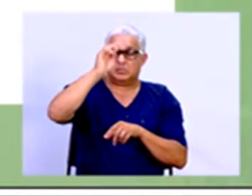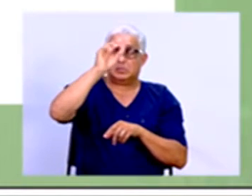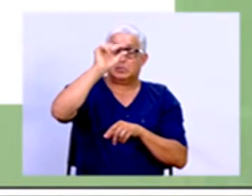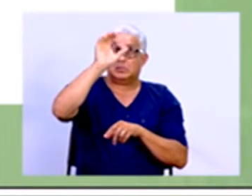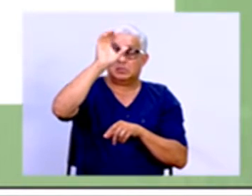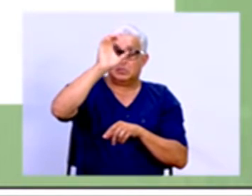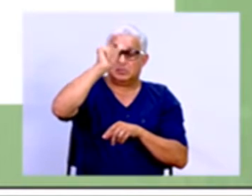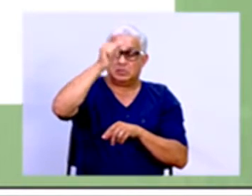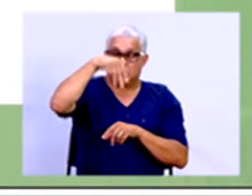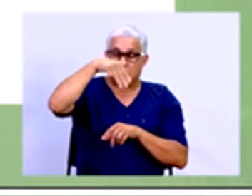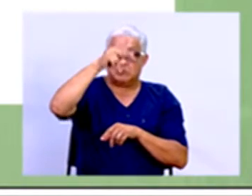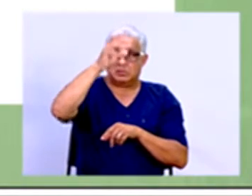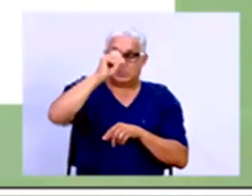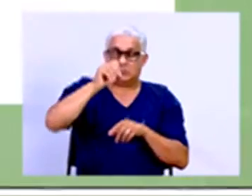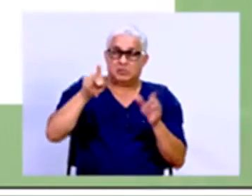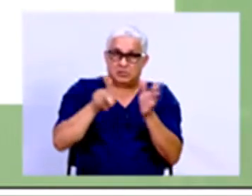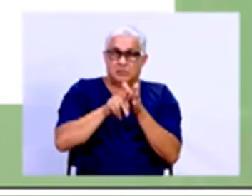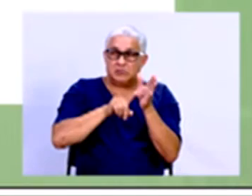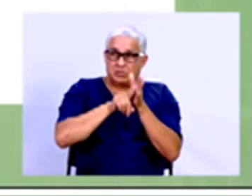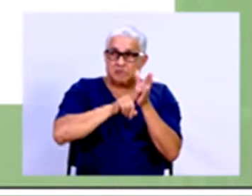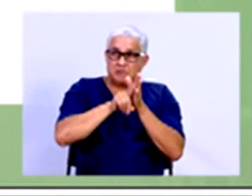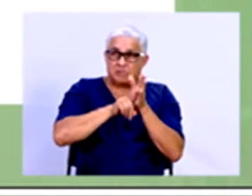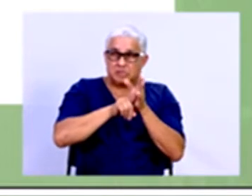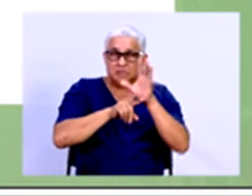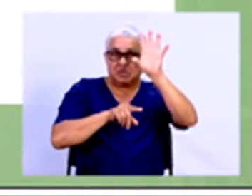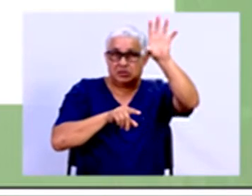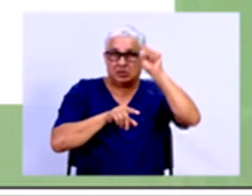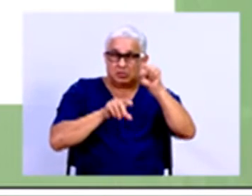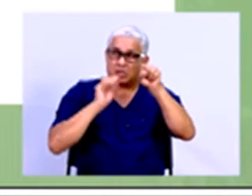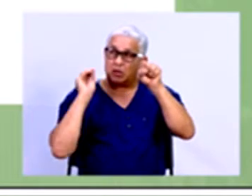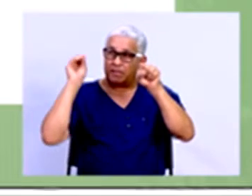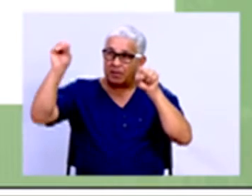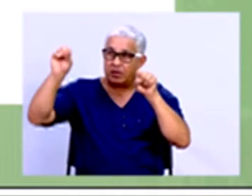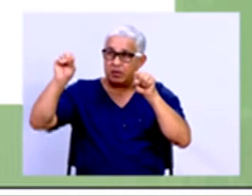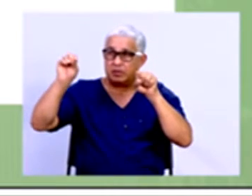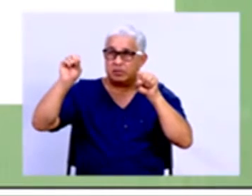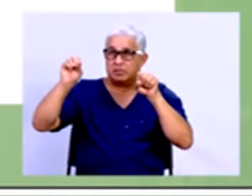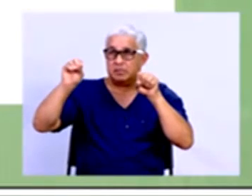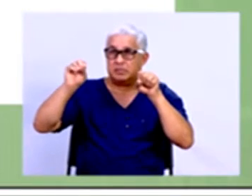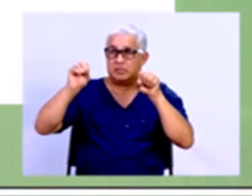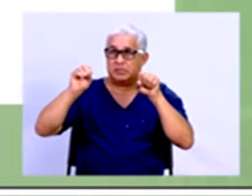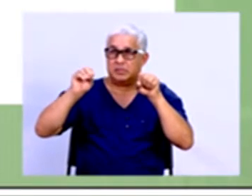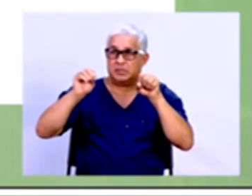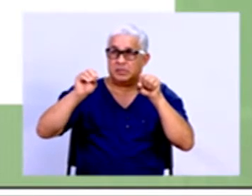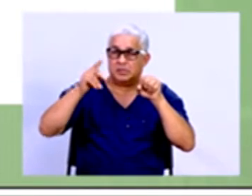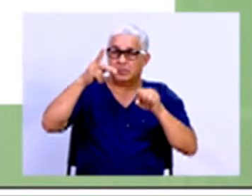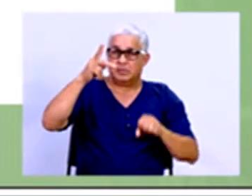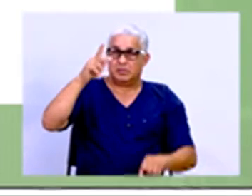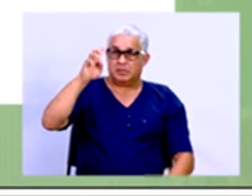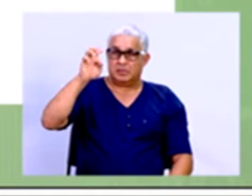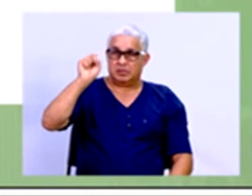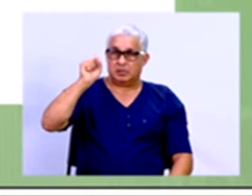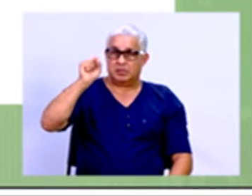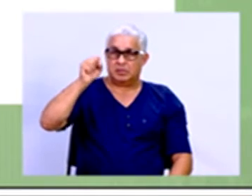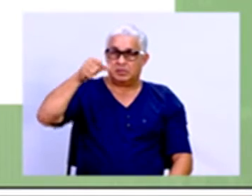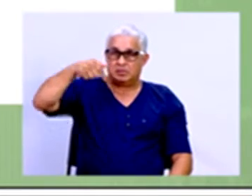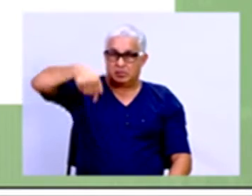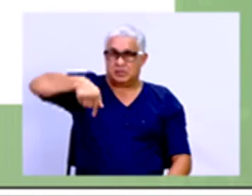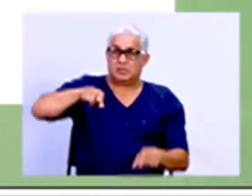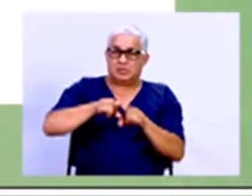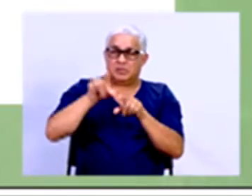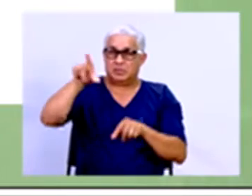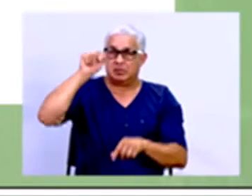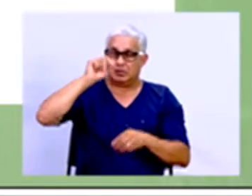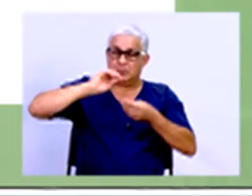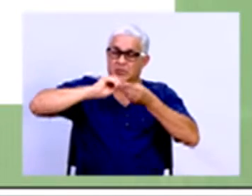duas informações, tá, jogou para a variável tipo e pesc, certo? Selecionou o banco de dados lá, através